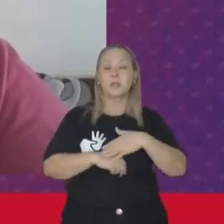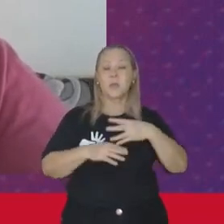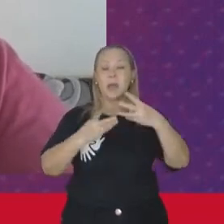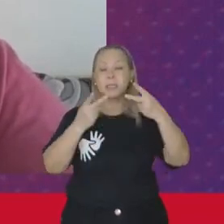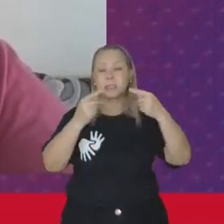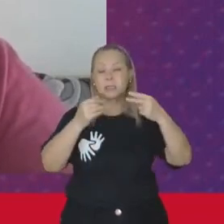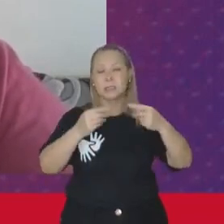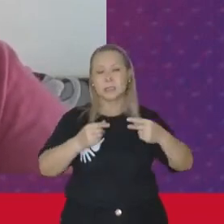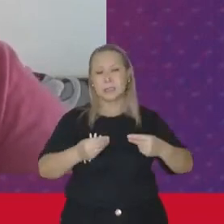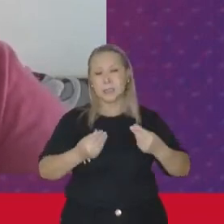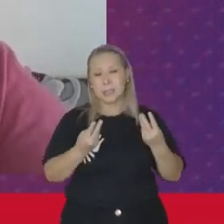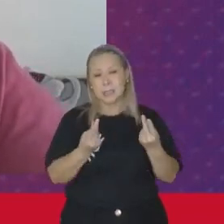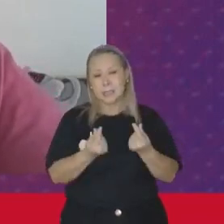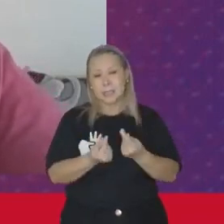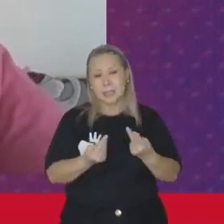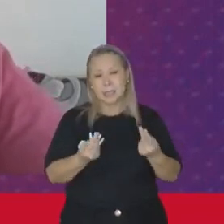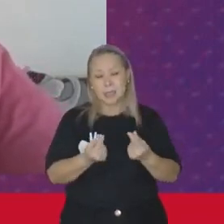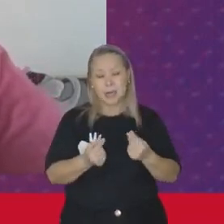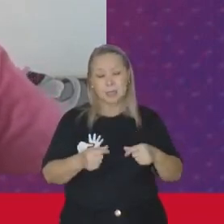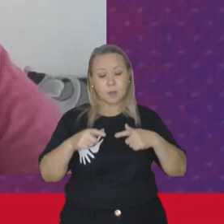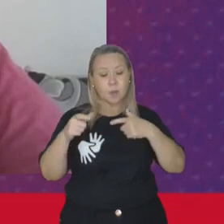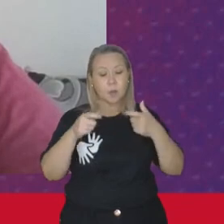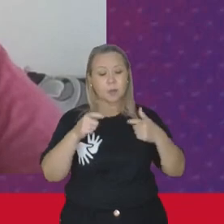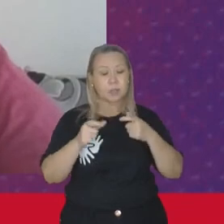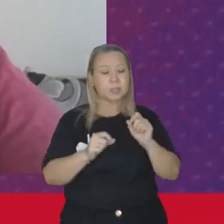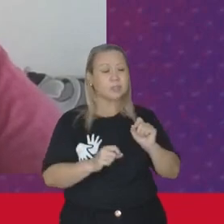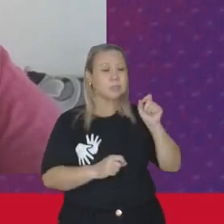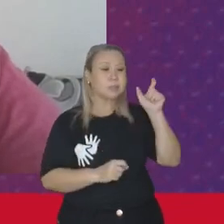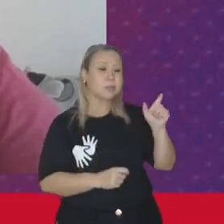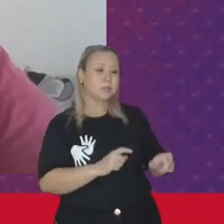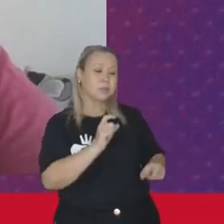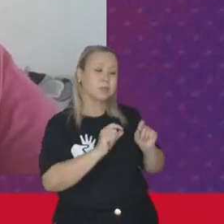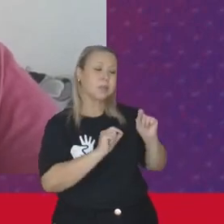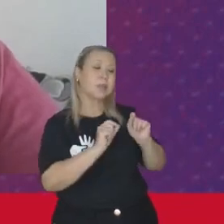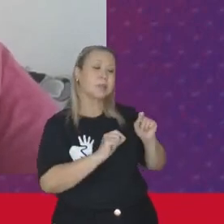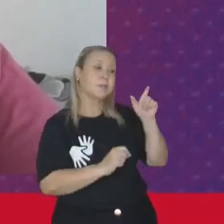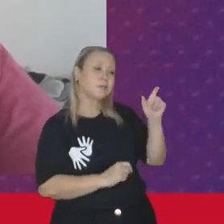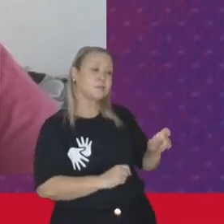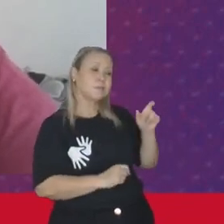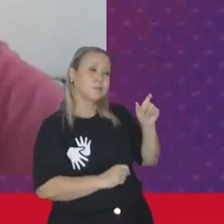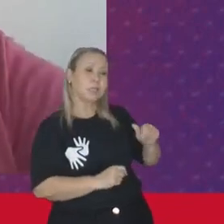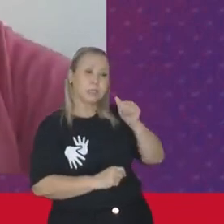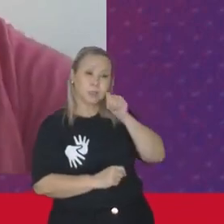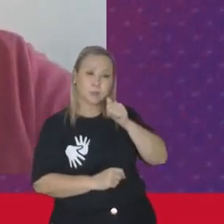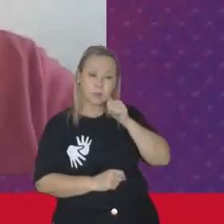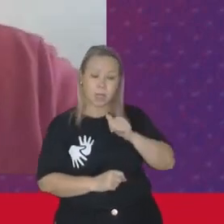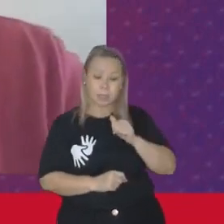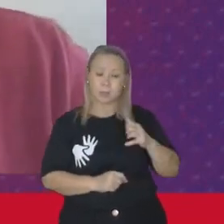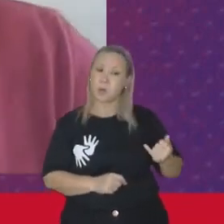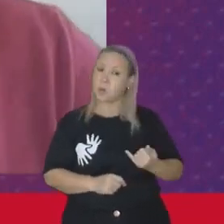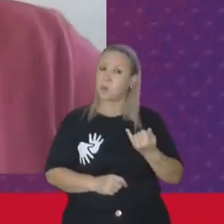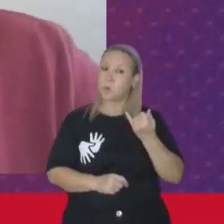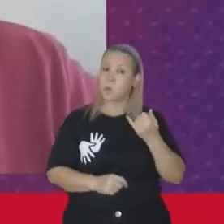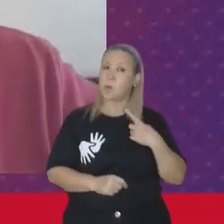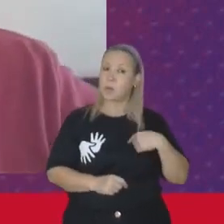detalhado sobre onde estão e quem são essas mulheres, né? É importante a